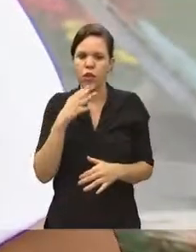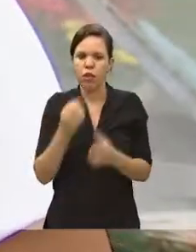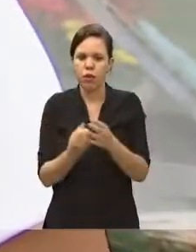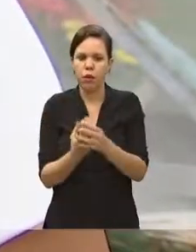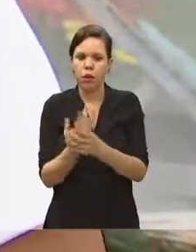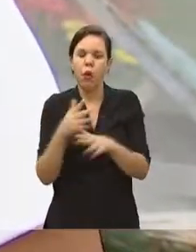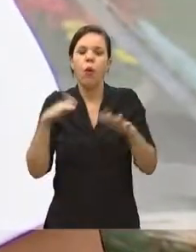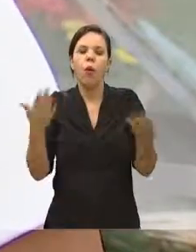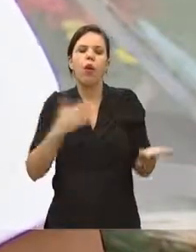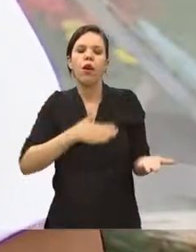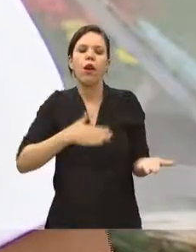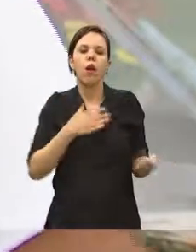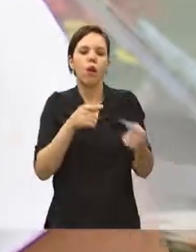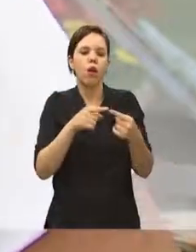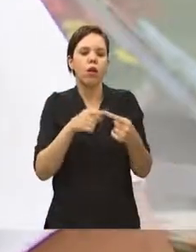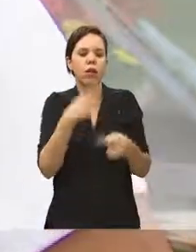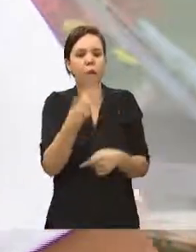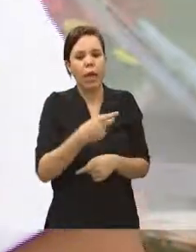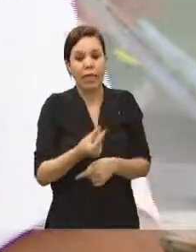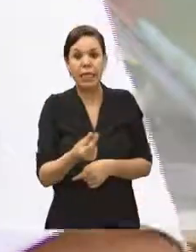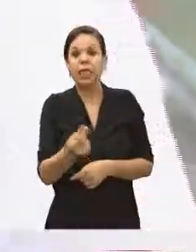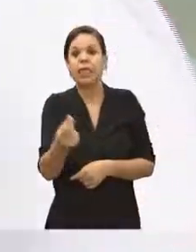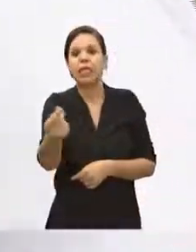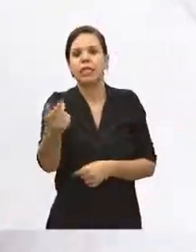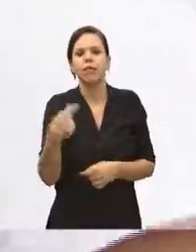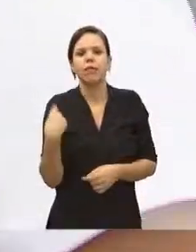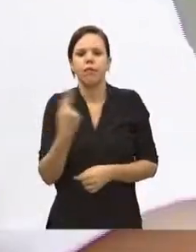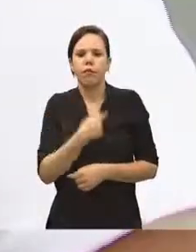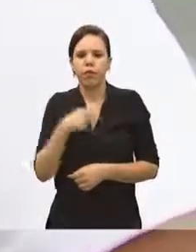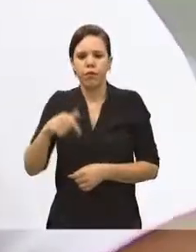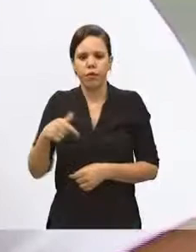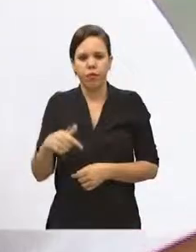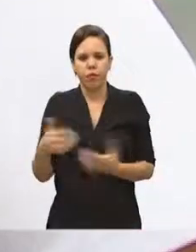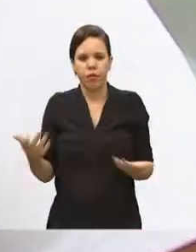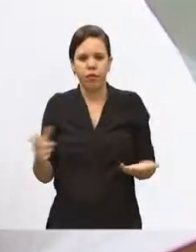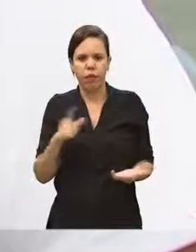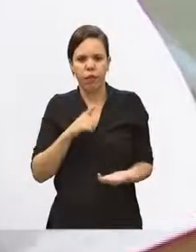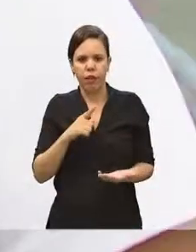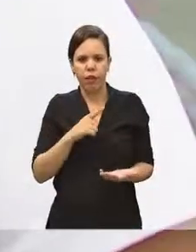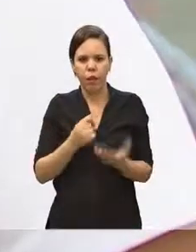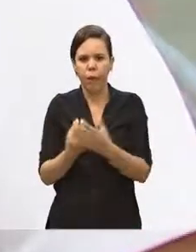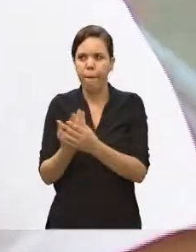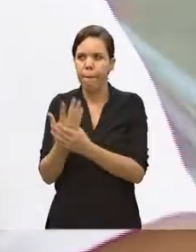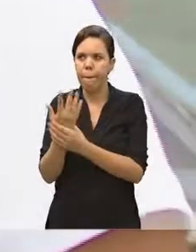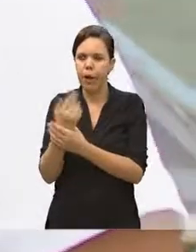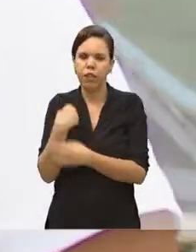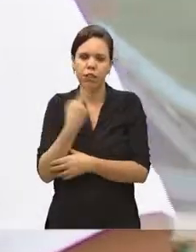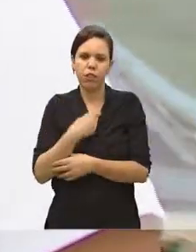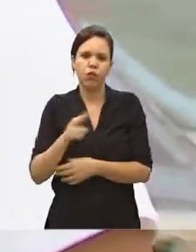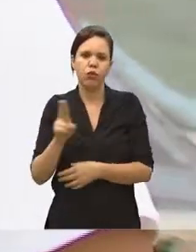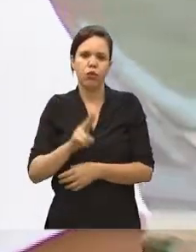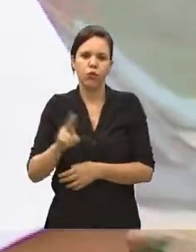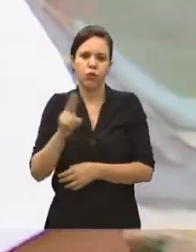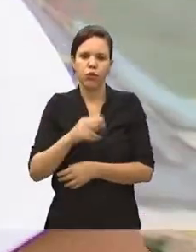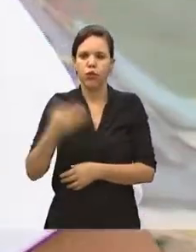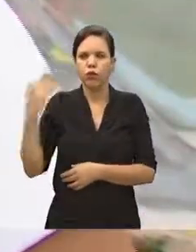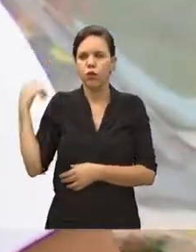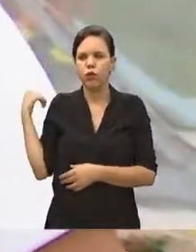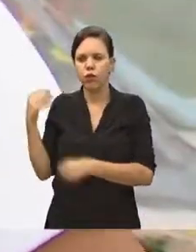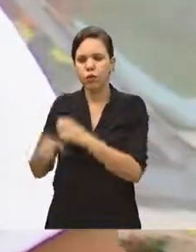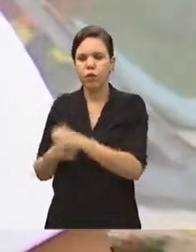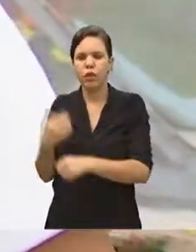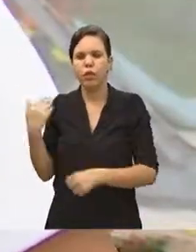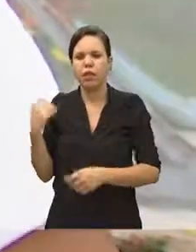ambiente que ela gosta mais e dura bastante. Tanto que no nosso aéreo tem plantas que a gente usou na exposição